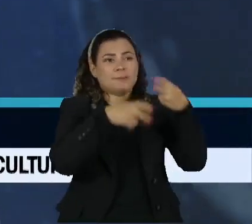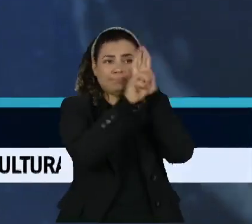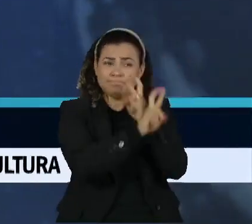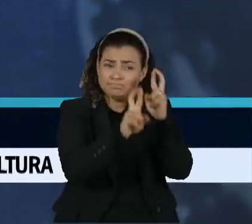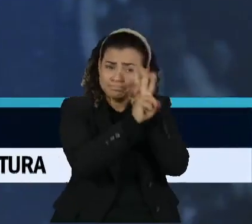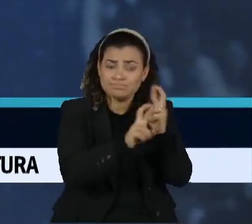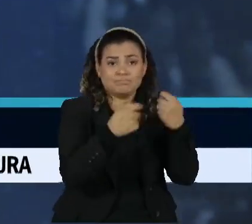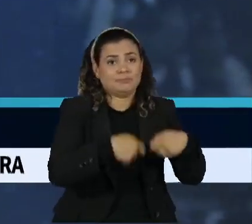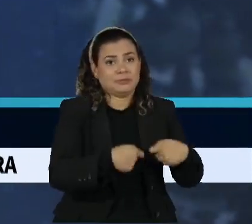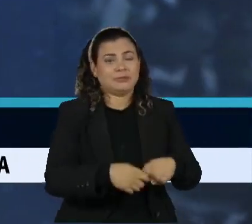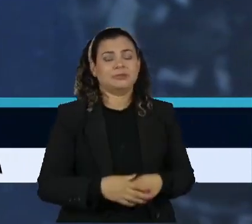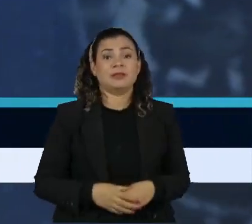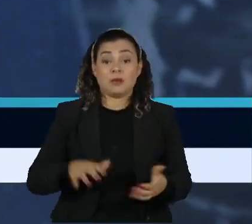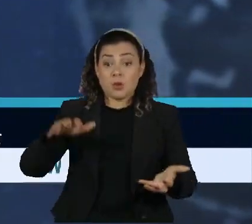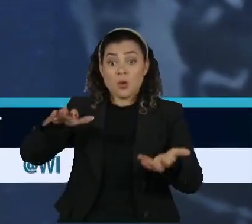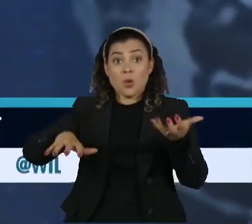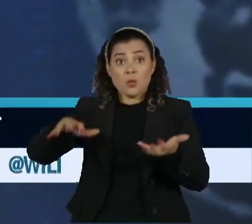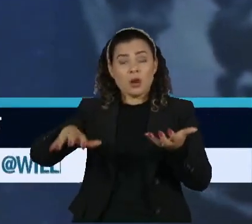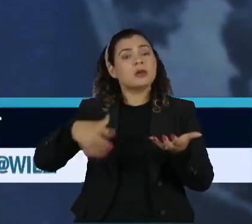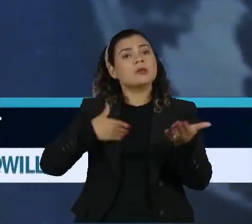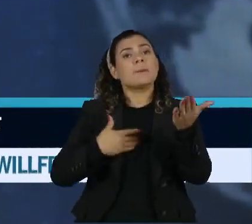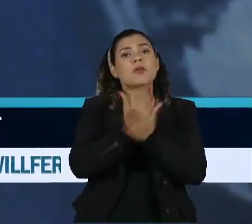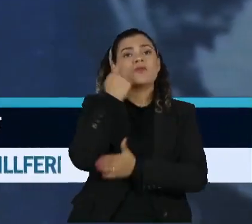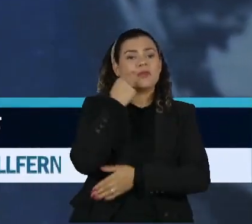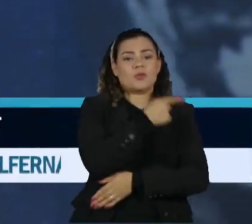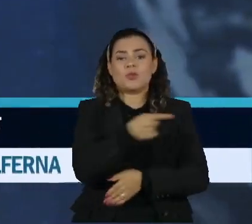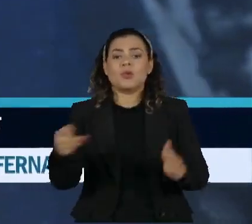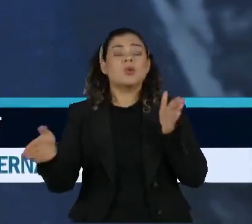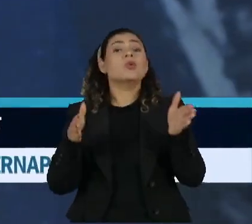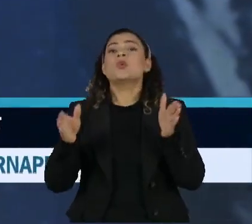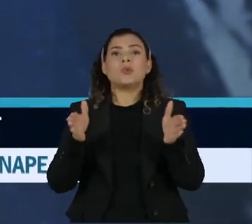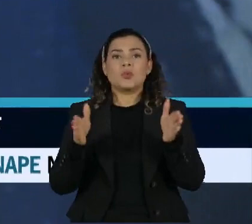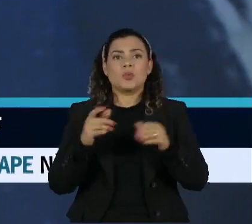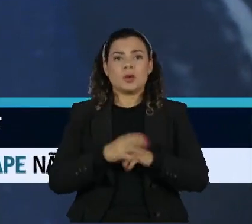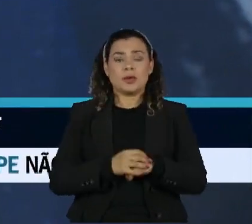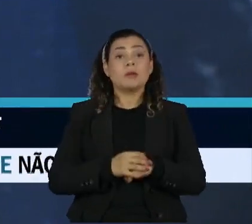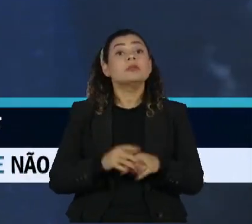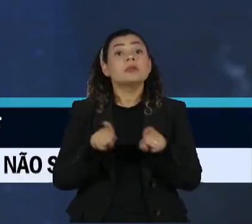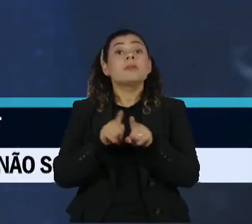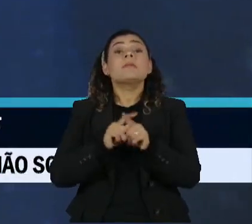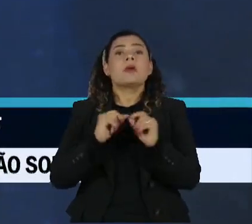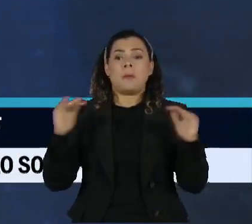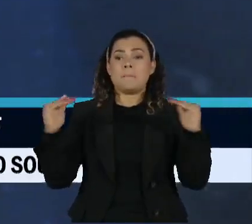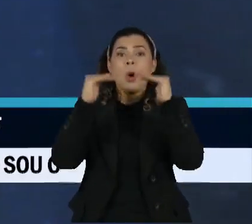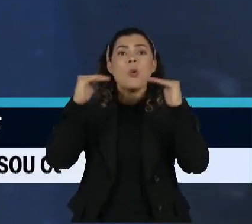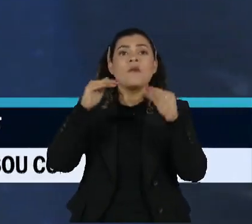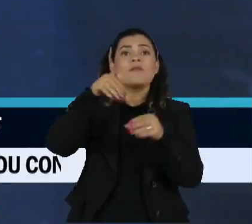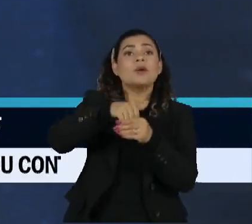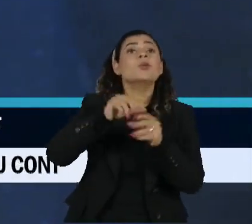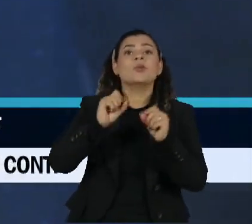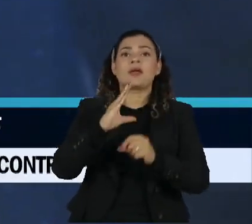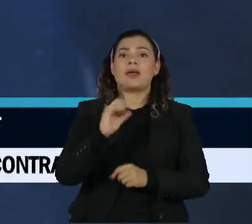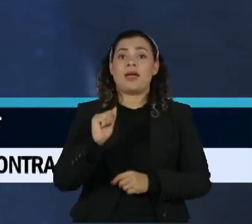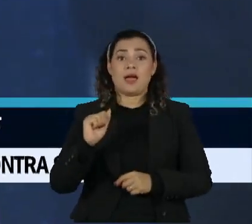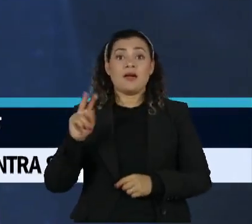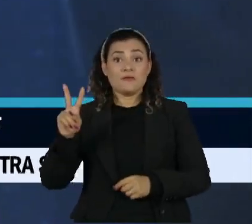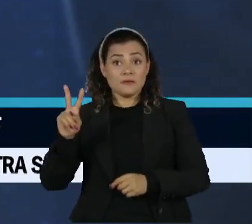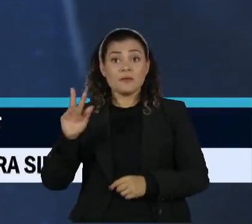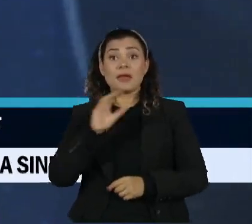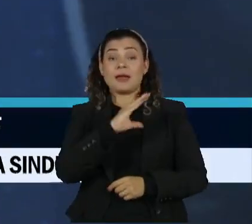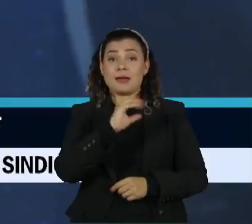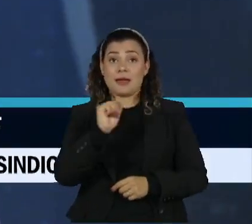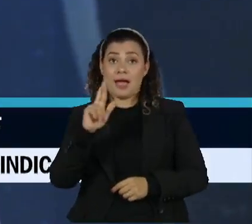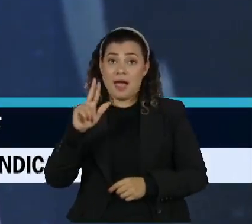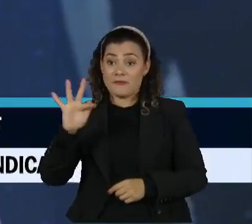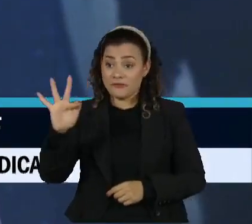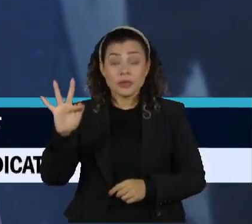O Congresso aprovou esta semana o projeto que restabelece o voto de desempate pró-governo no CARF. A medida é uma vitória do